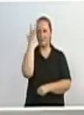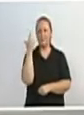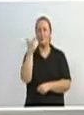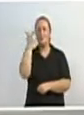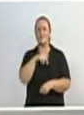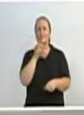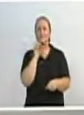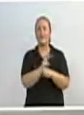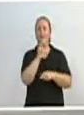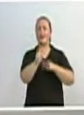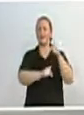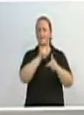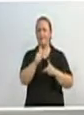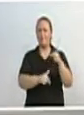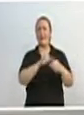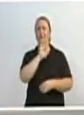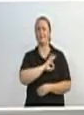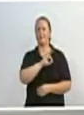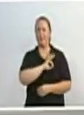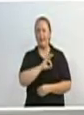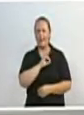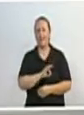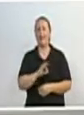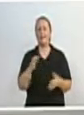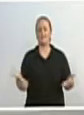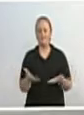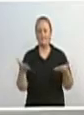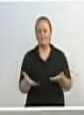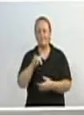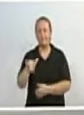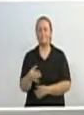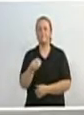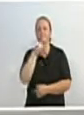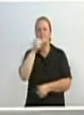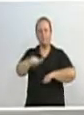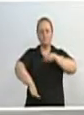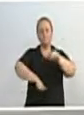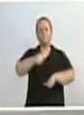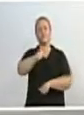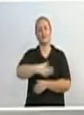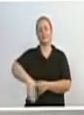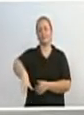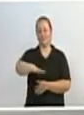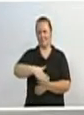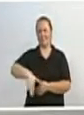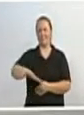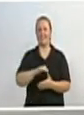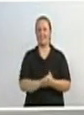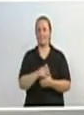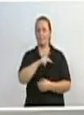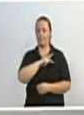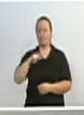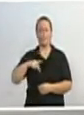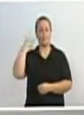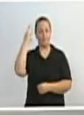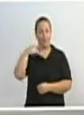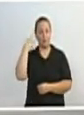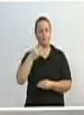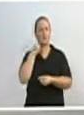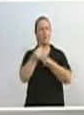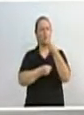geram renda, daqueles que geram oportunidade de transformação social. Políticas públicas, as mais diversas, são